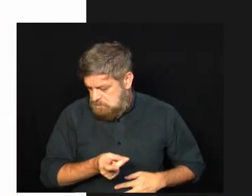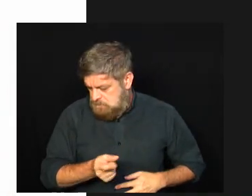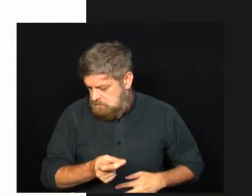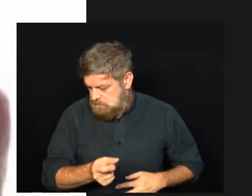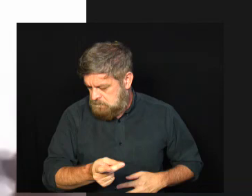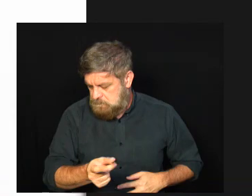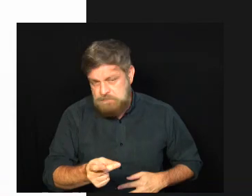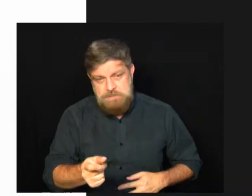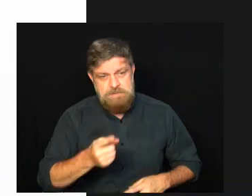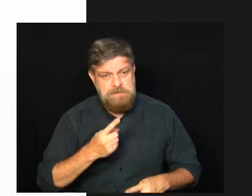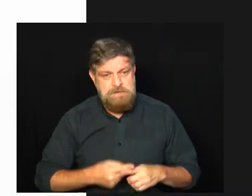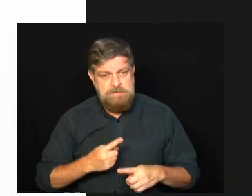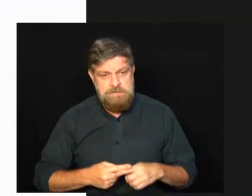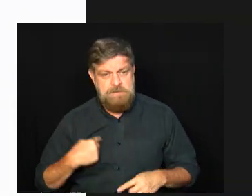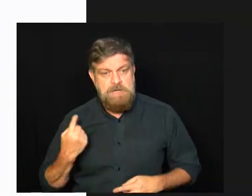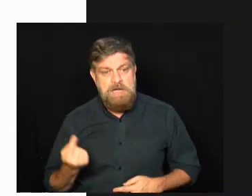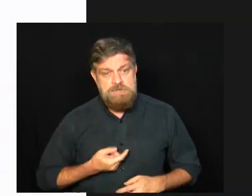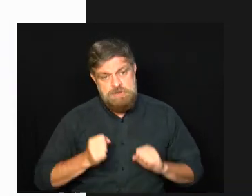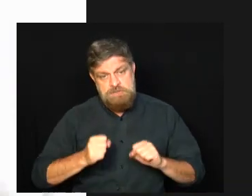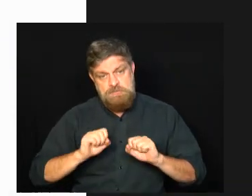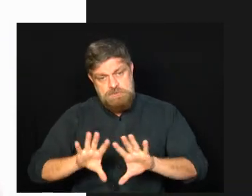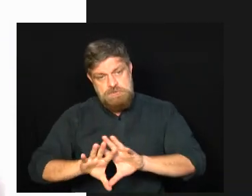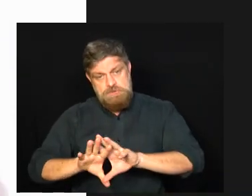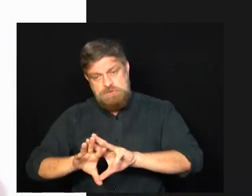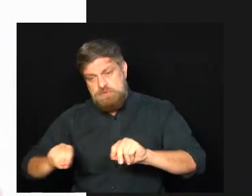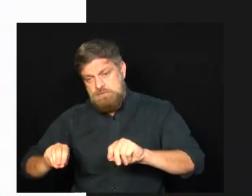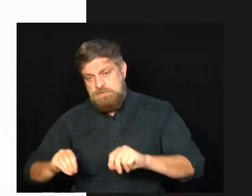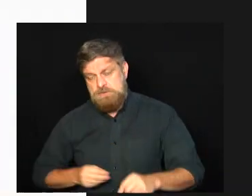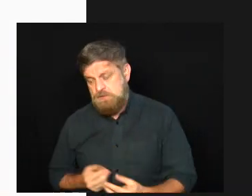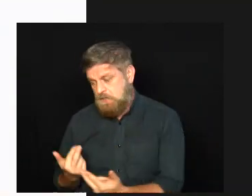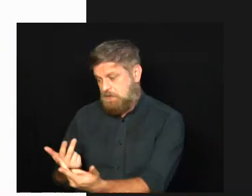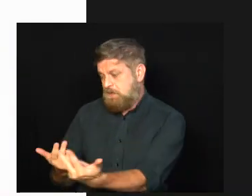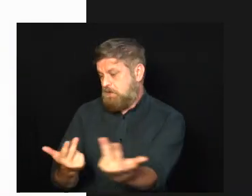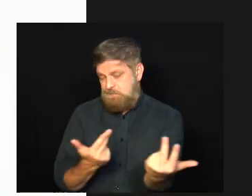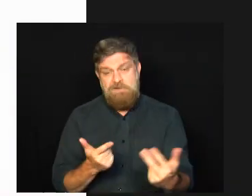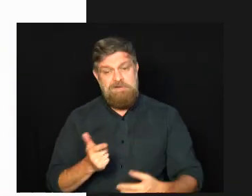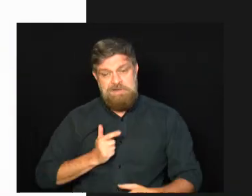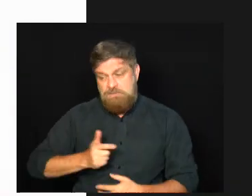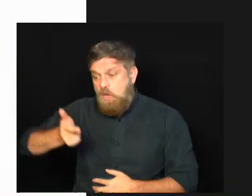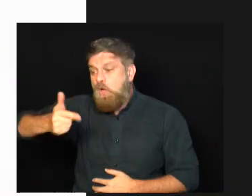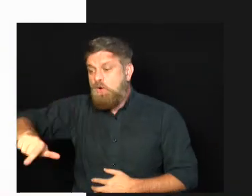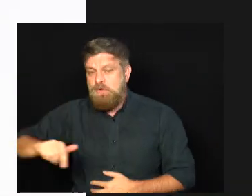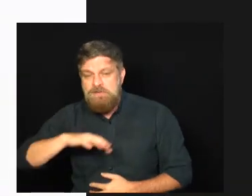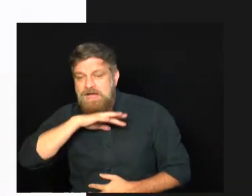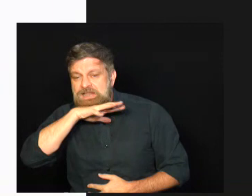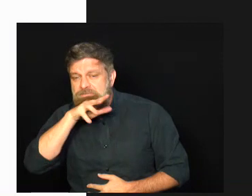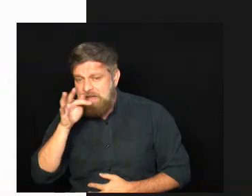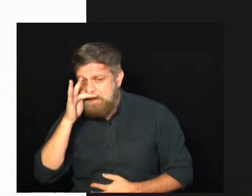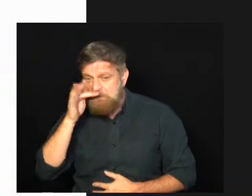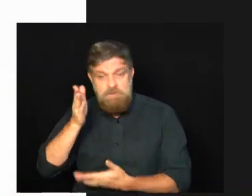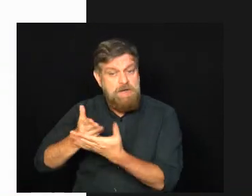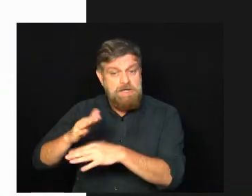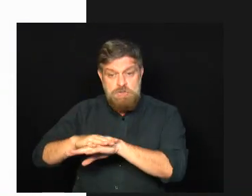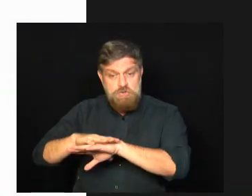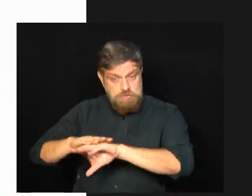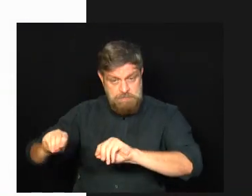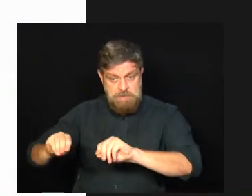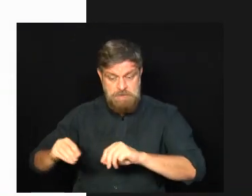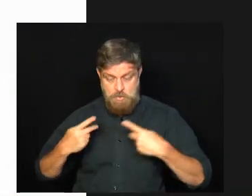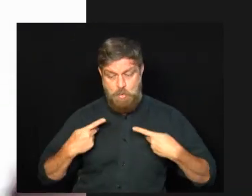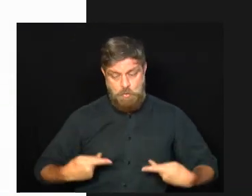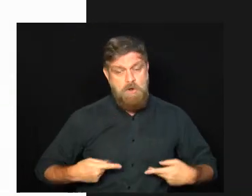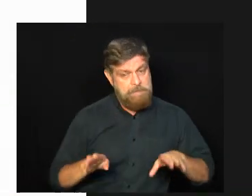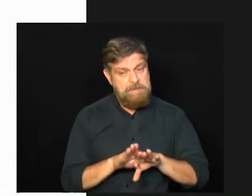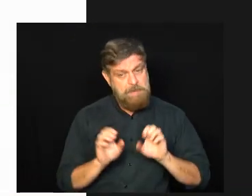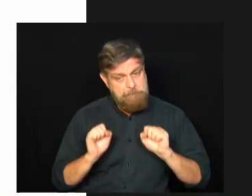planeta. Porque a espécie pode desaparecer, como tantas outras espécies já desapareceram do planeta, né? E nós